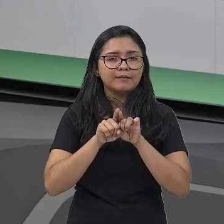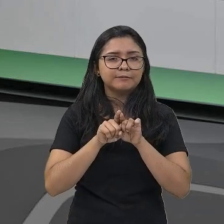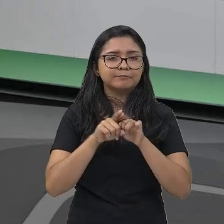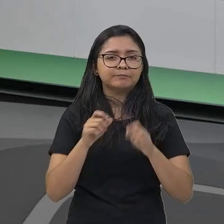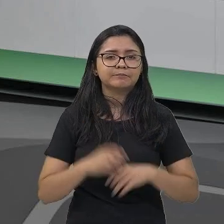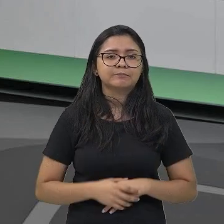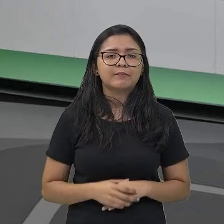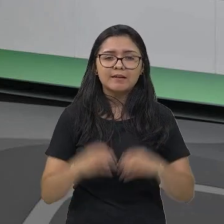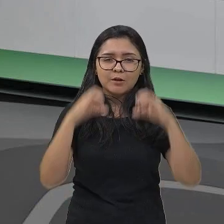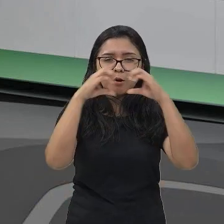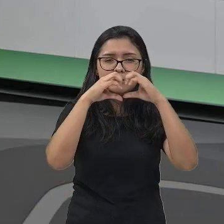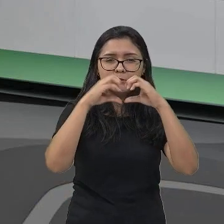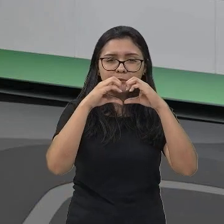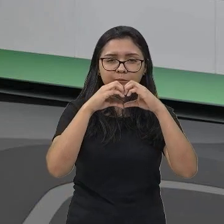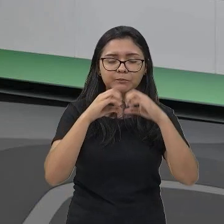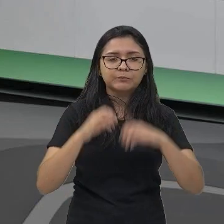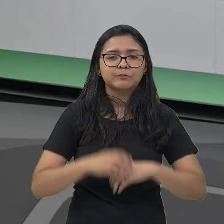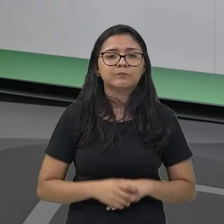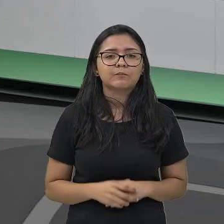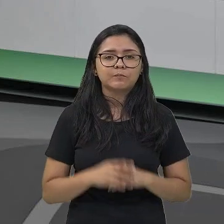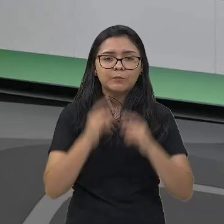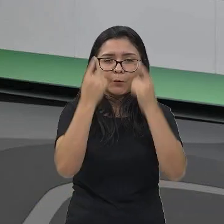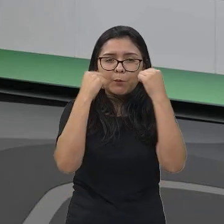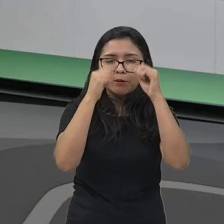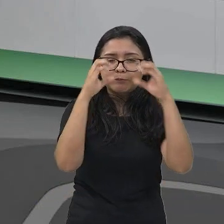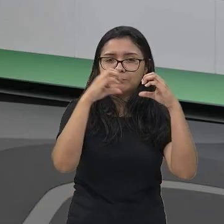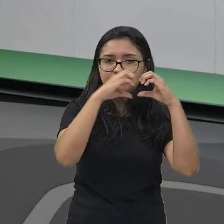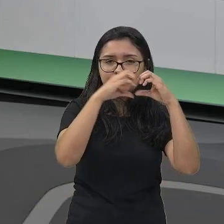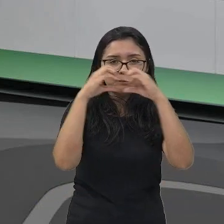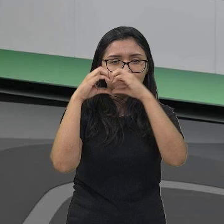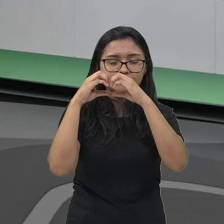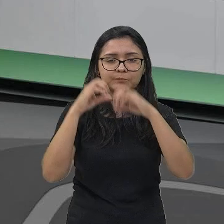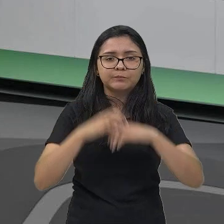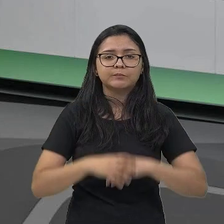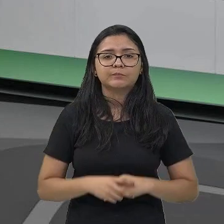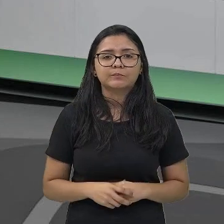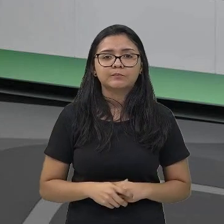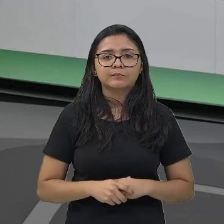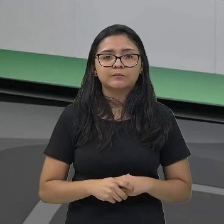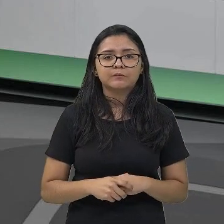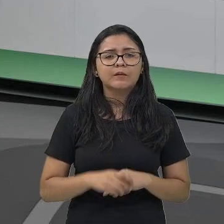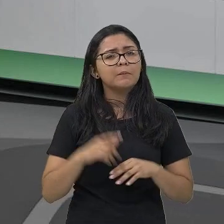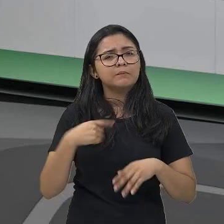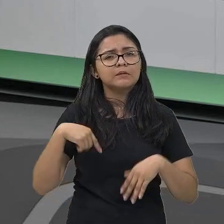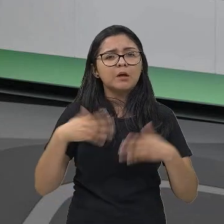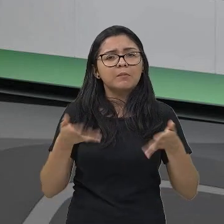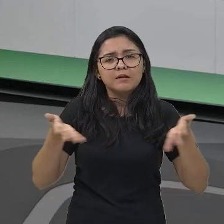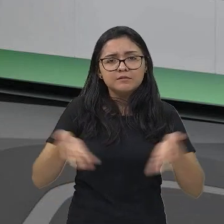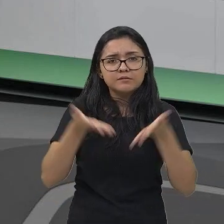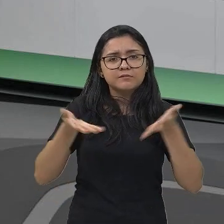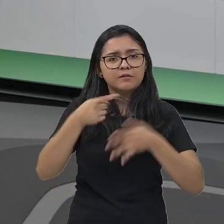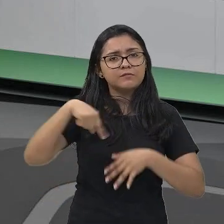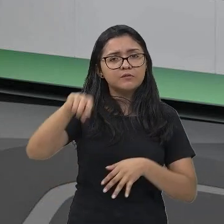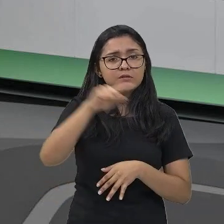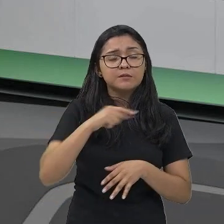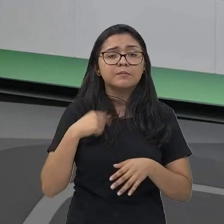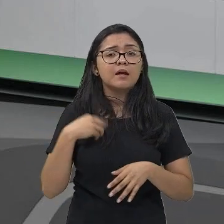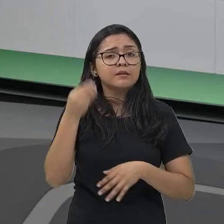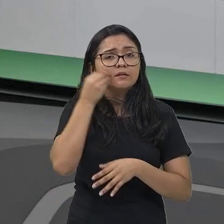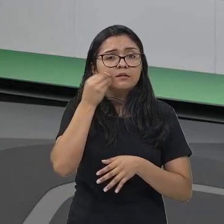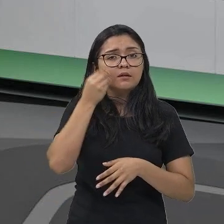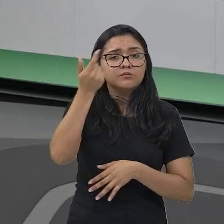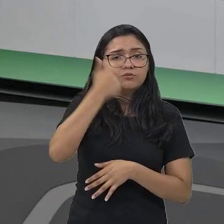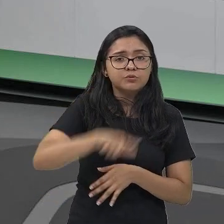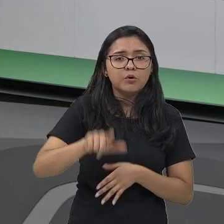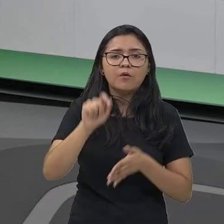aí apaixonado, com esses olhinhos apaixonados, de motivação, que você refaça